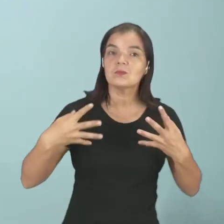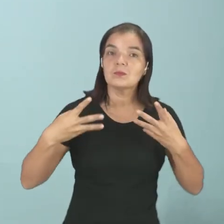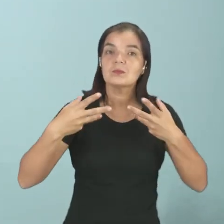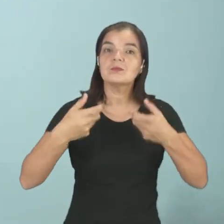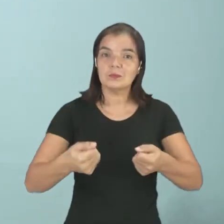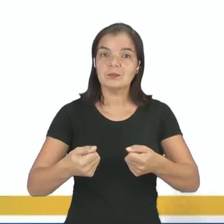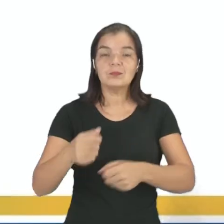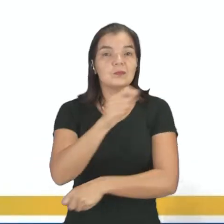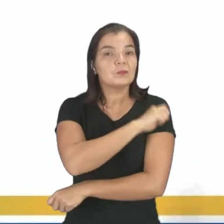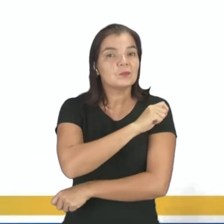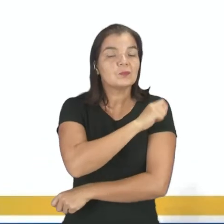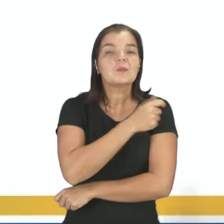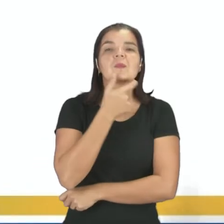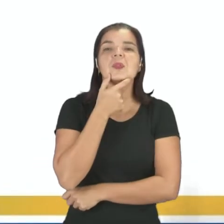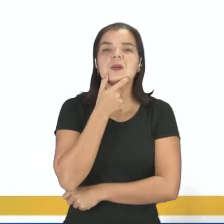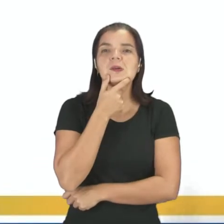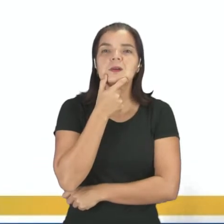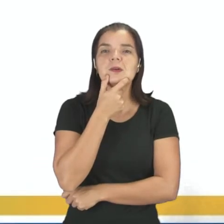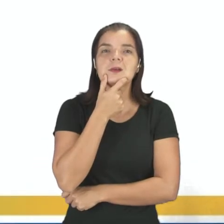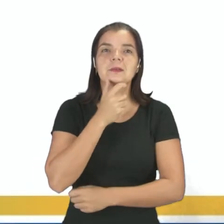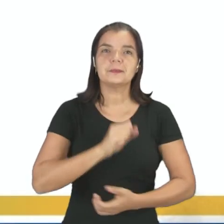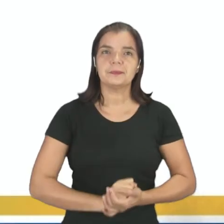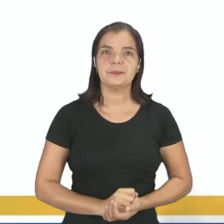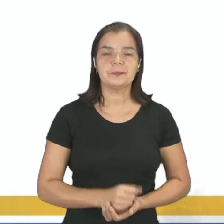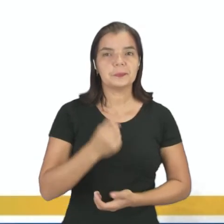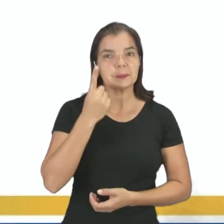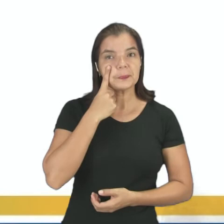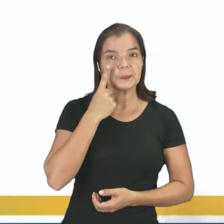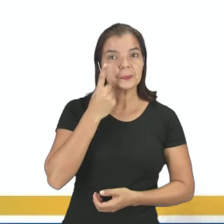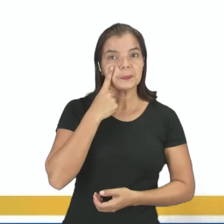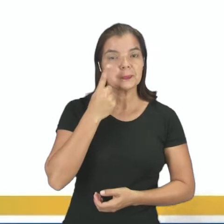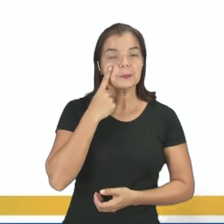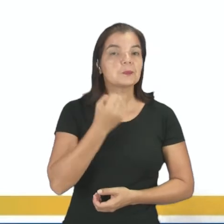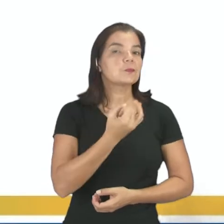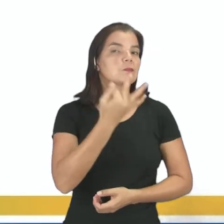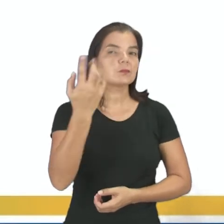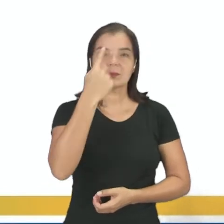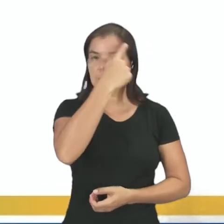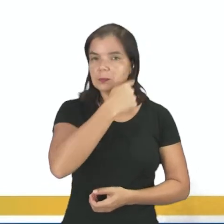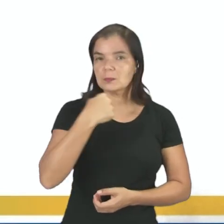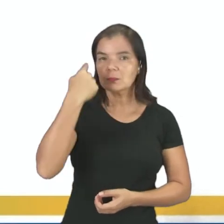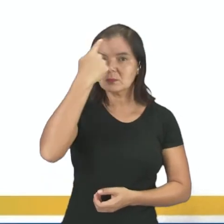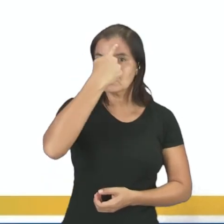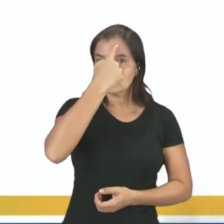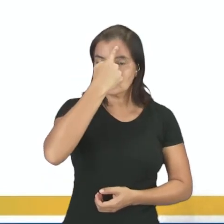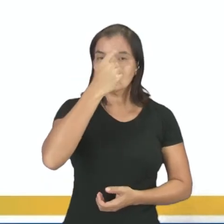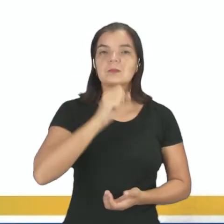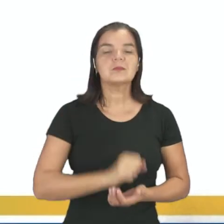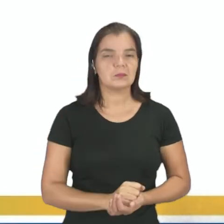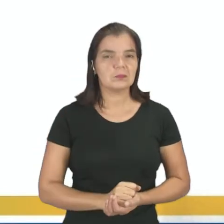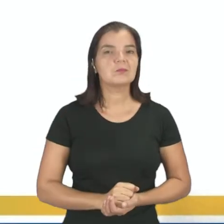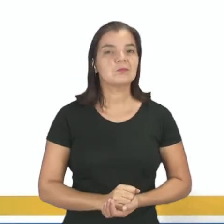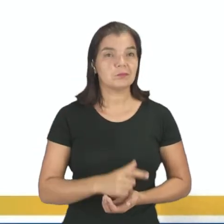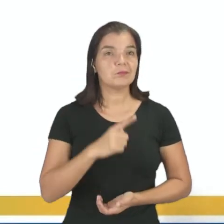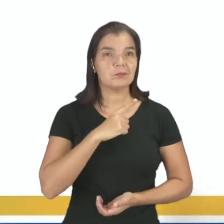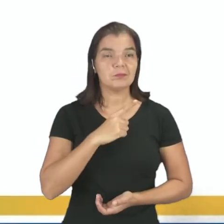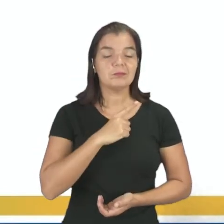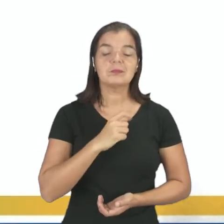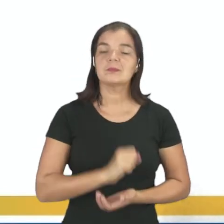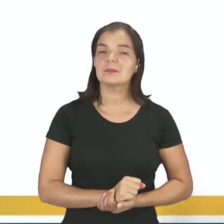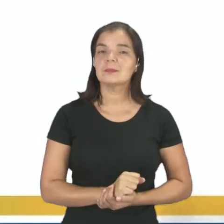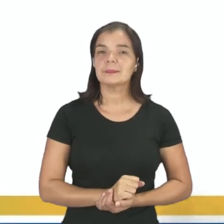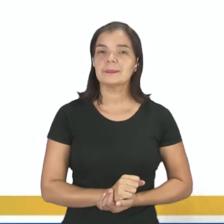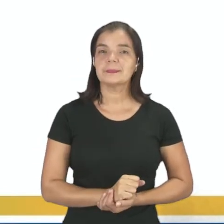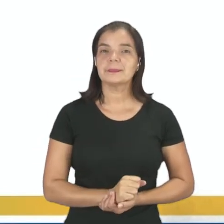absoluta dos alunos de inglês? Observe quantas carinhas, quantos rostinhos nós temos em